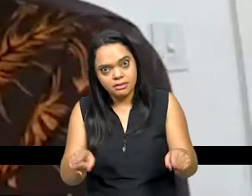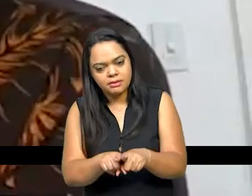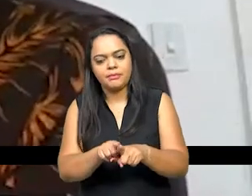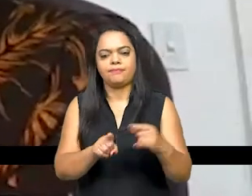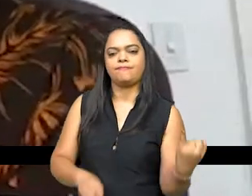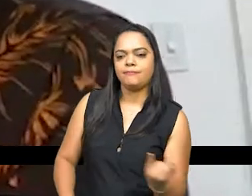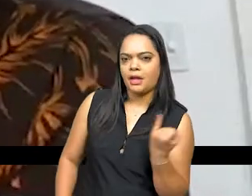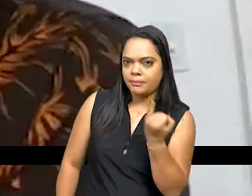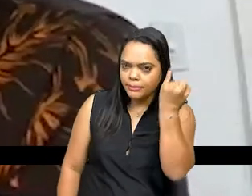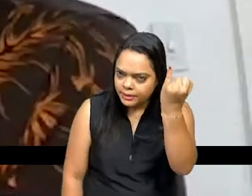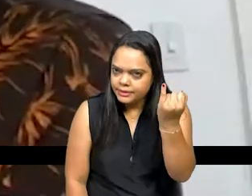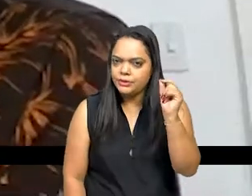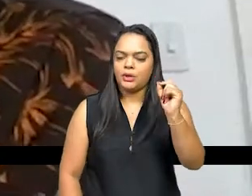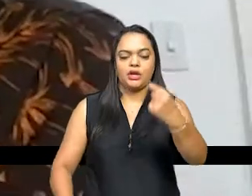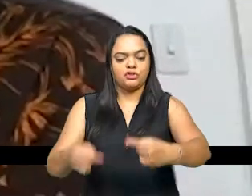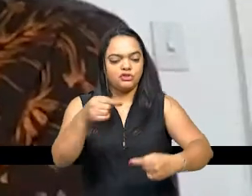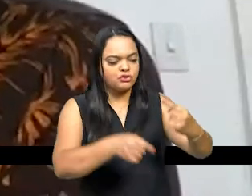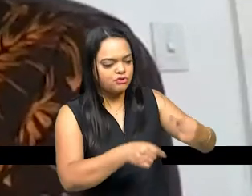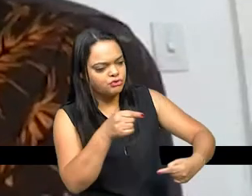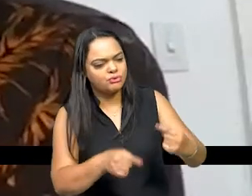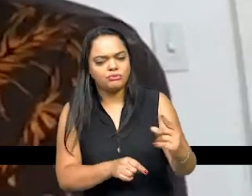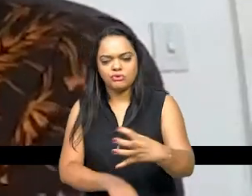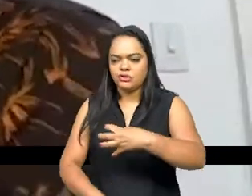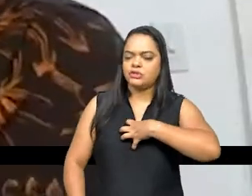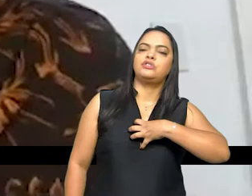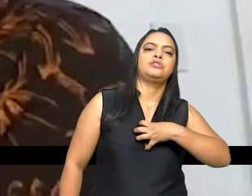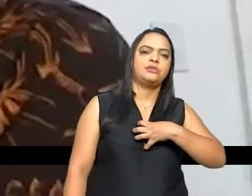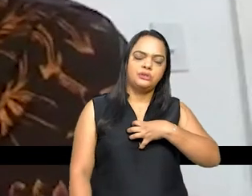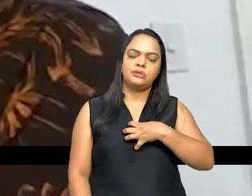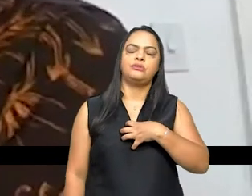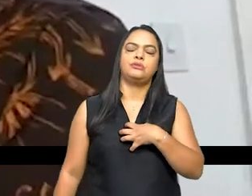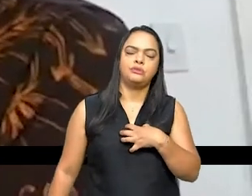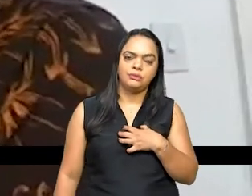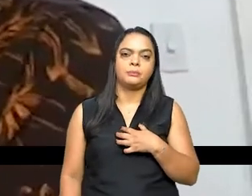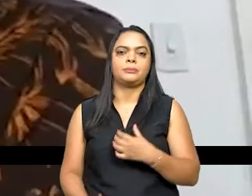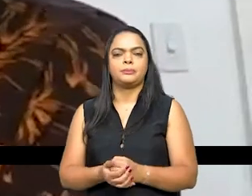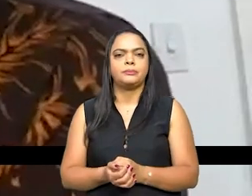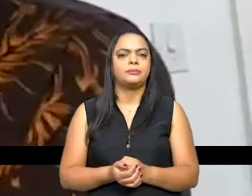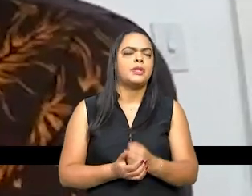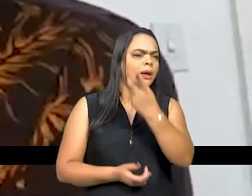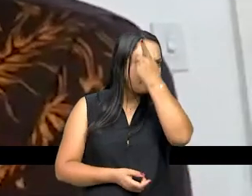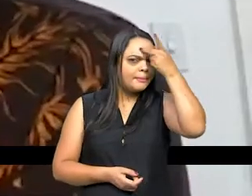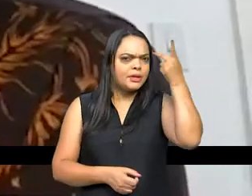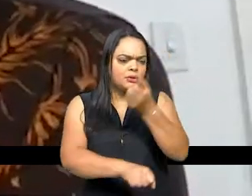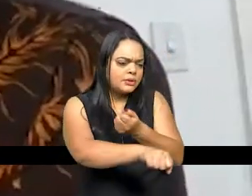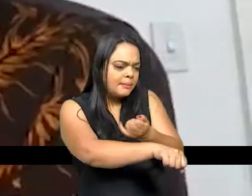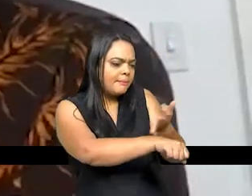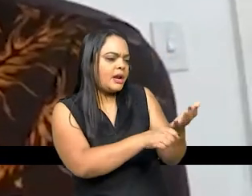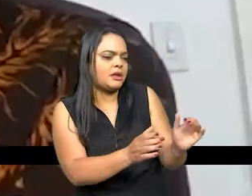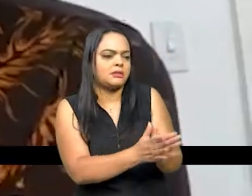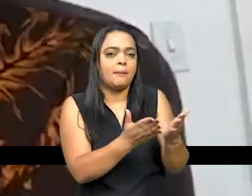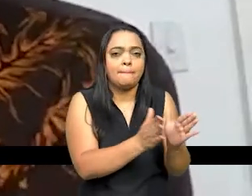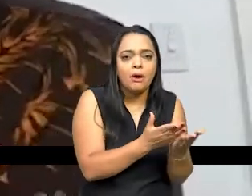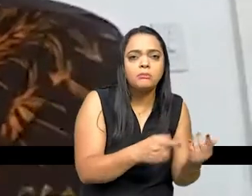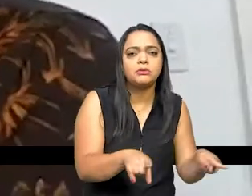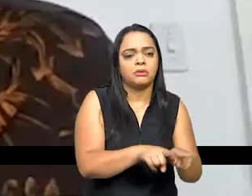importante fazer essa discussão, essa sensibilização com pessoas brancas pobres. Isso é